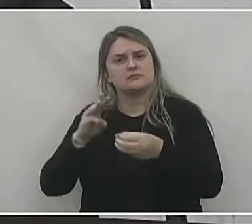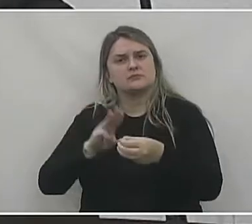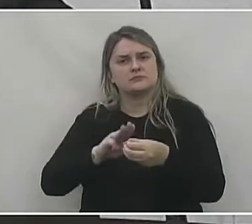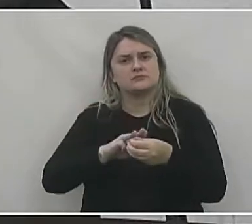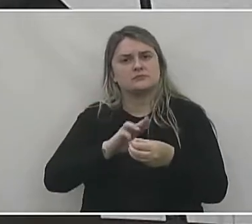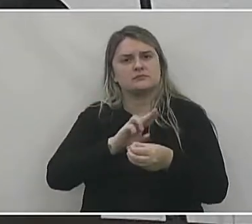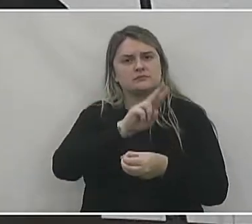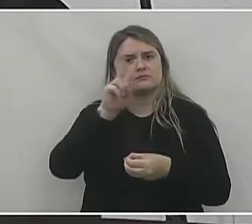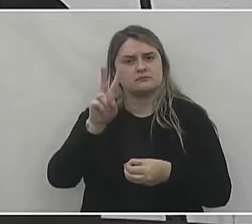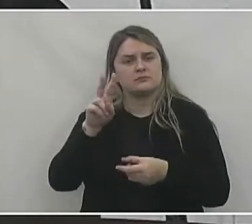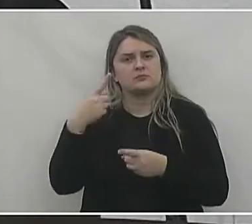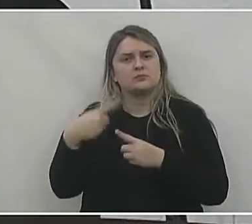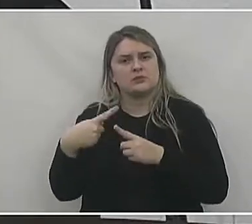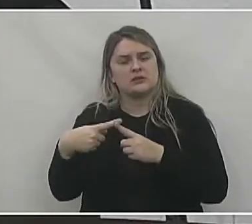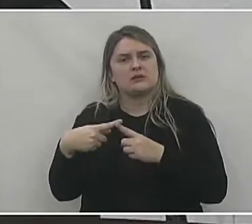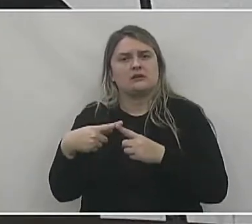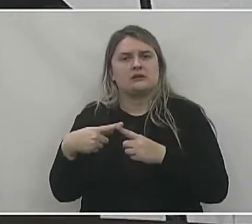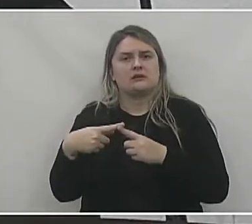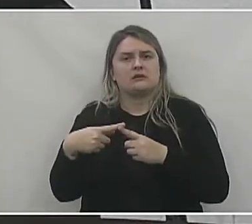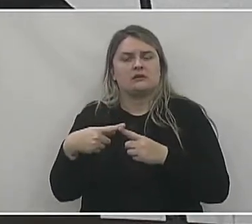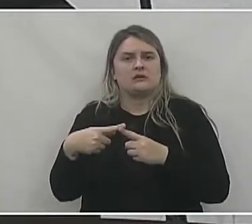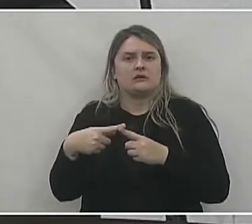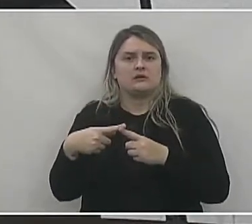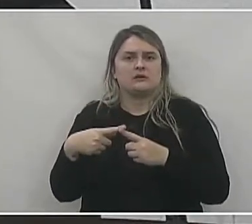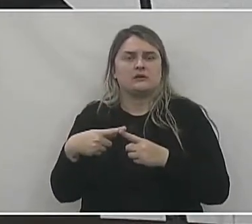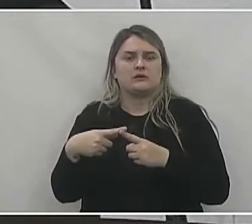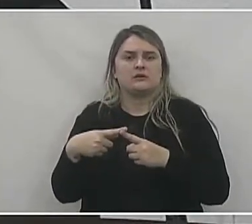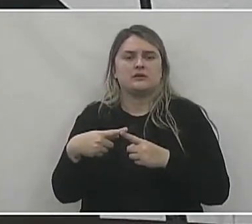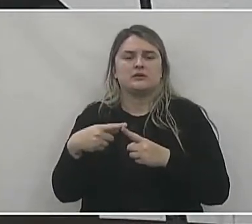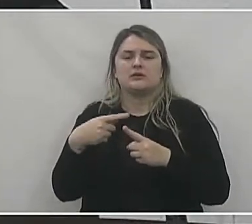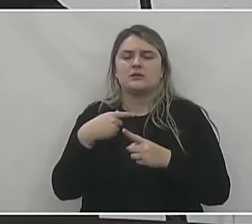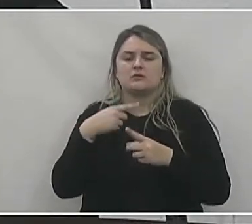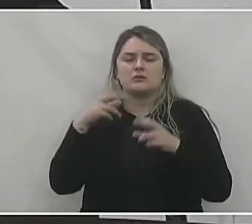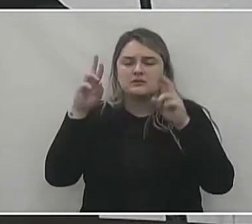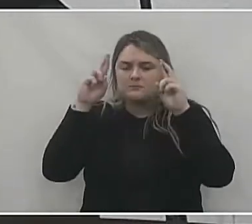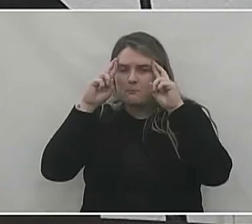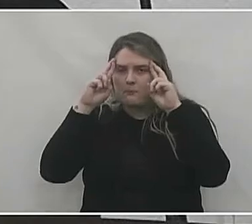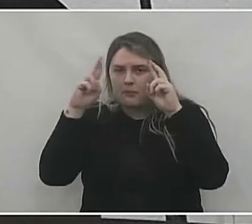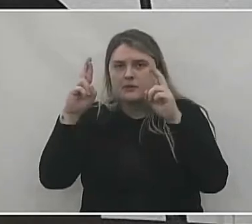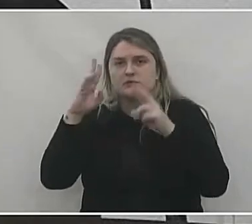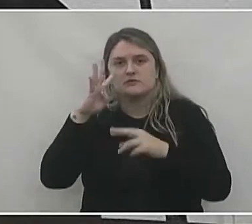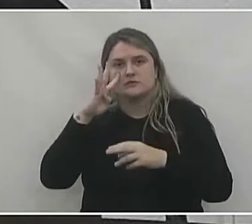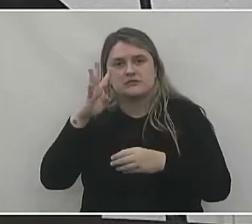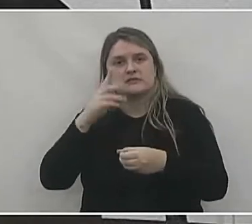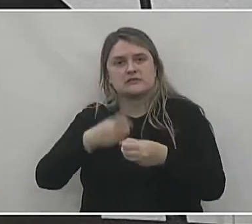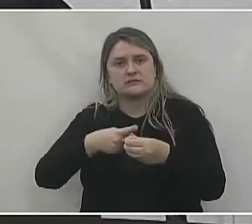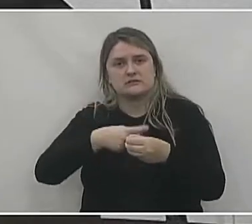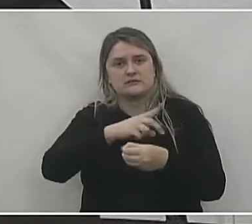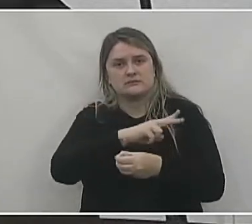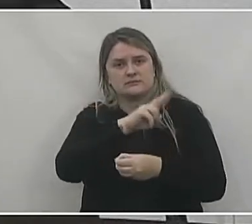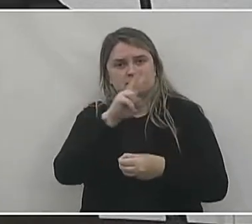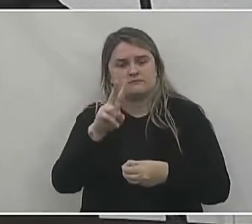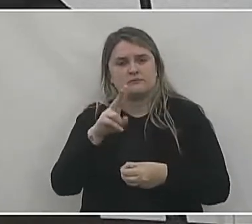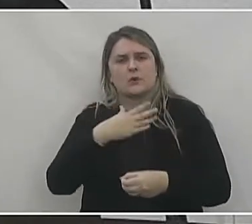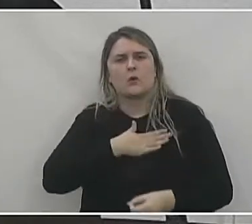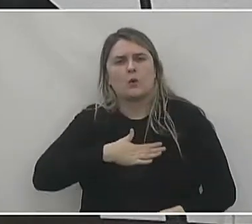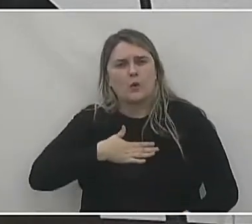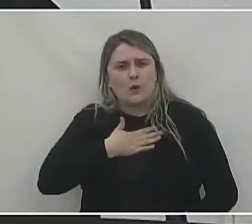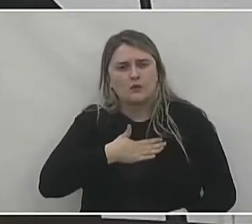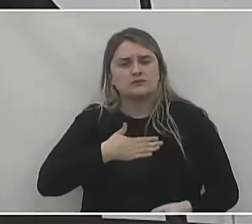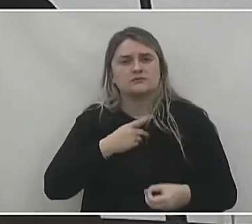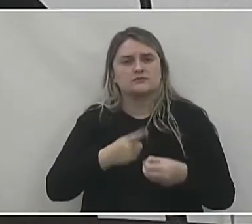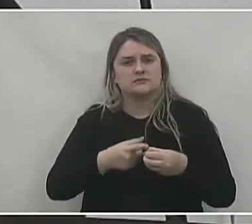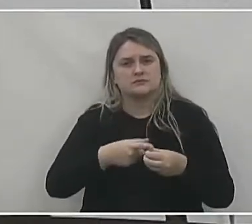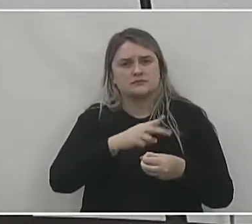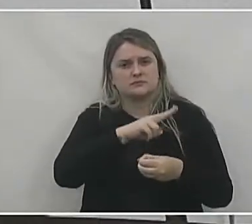União da Vitória, porque eu tenho profundo respeito e admiração por União da Vitória. Eu gosto tanto de